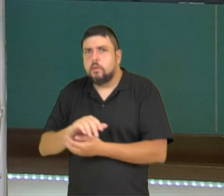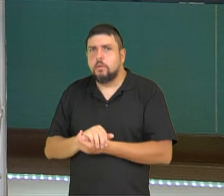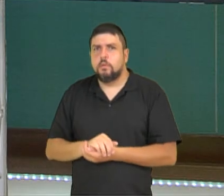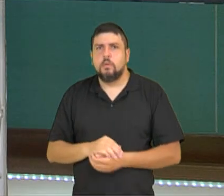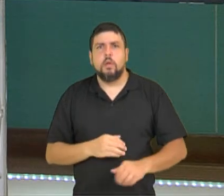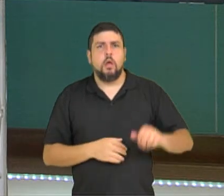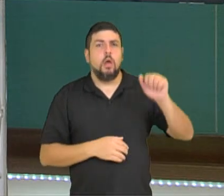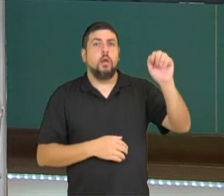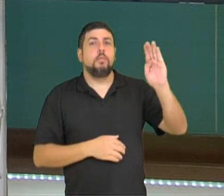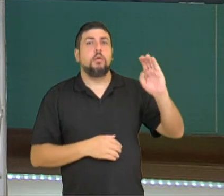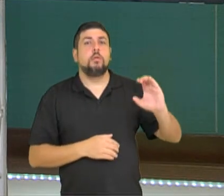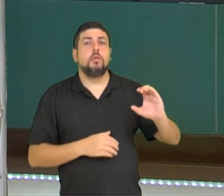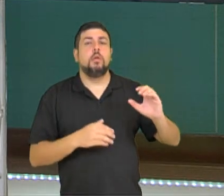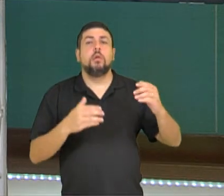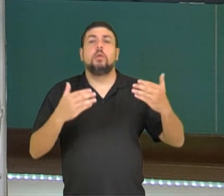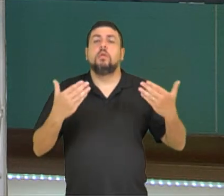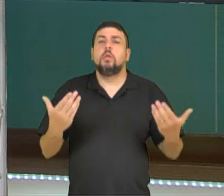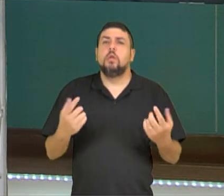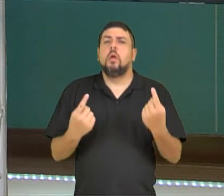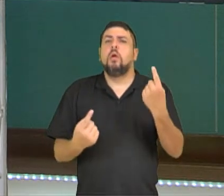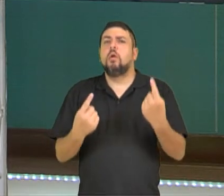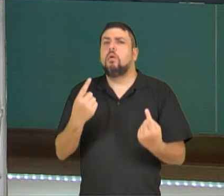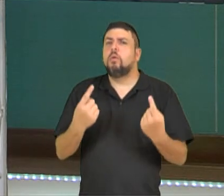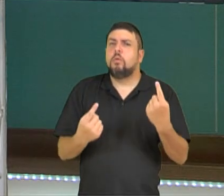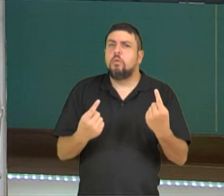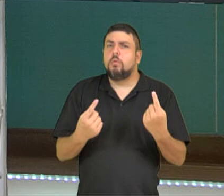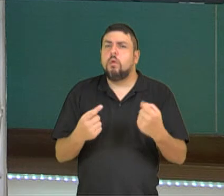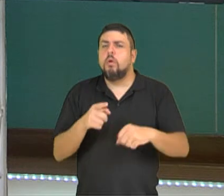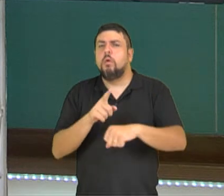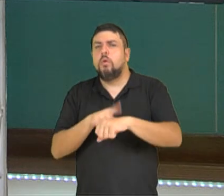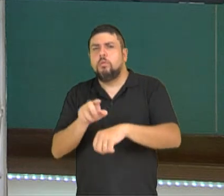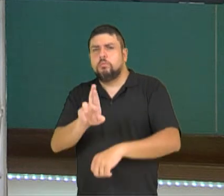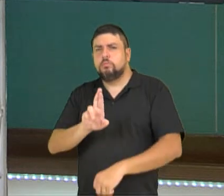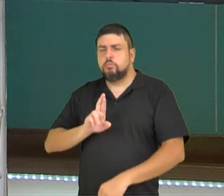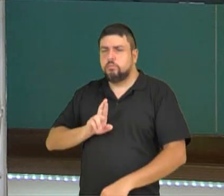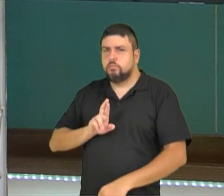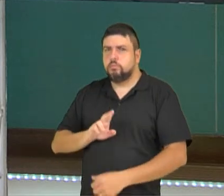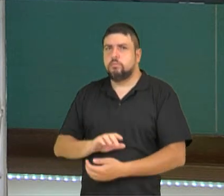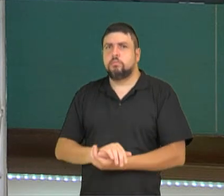A, B ou C? Qual dessas está relacionada ao primeiro cartaz?